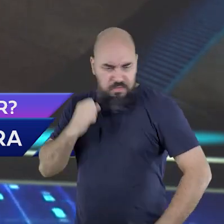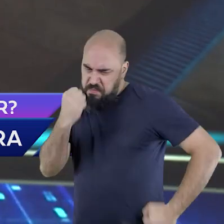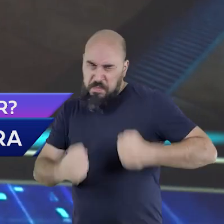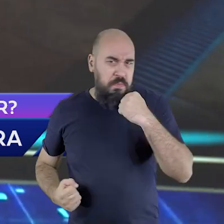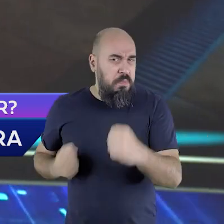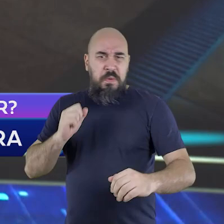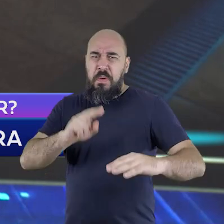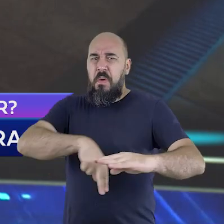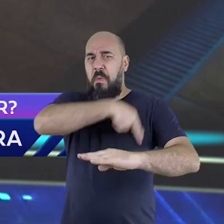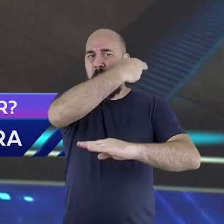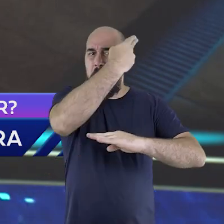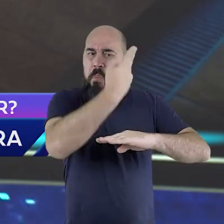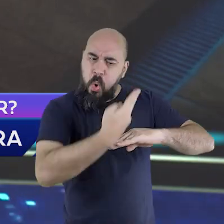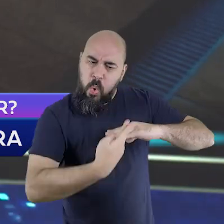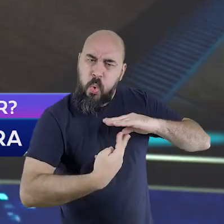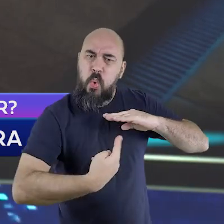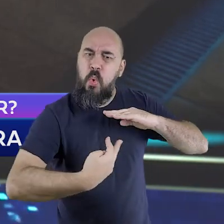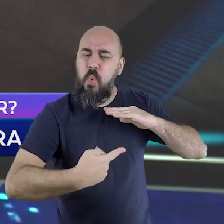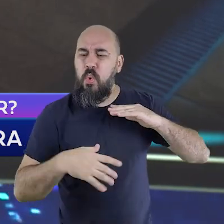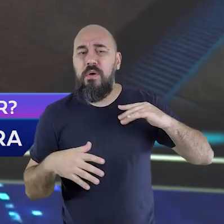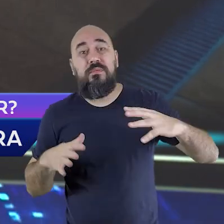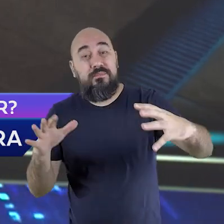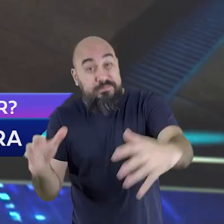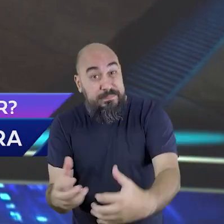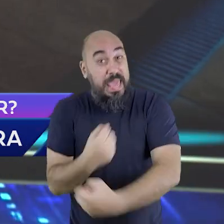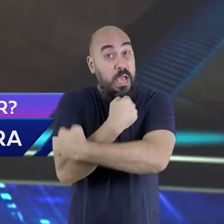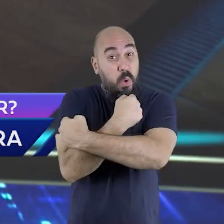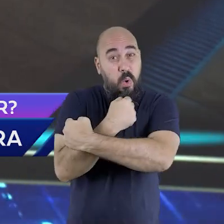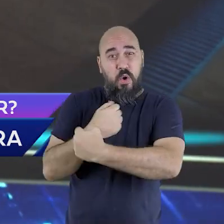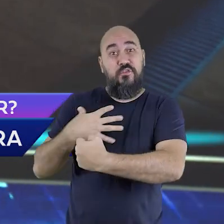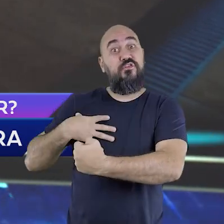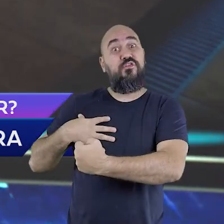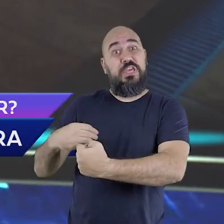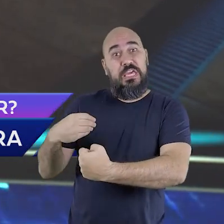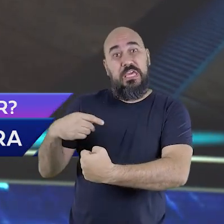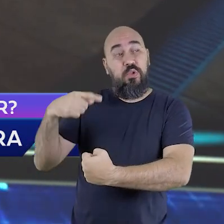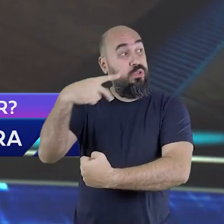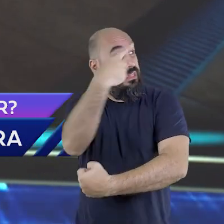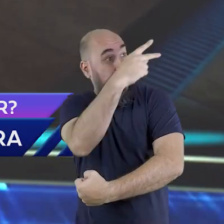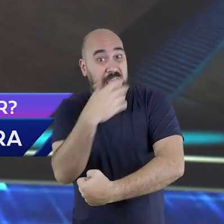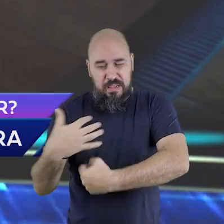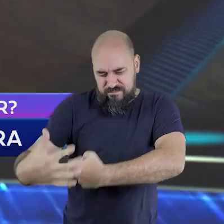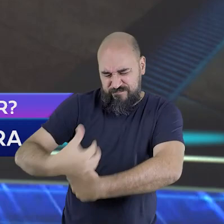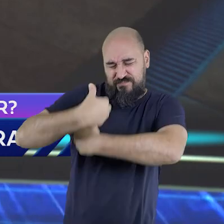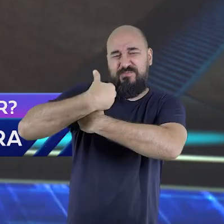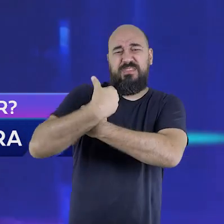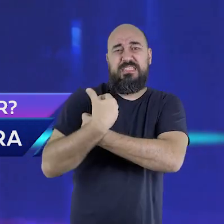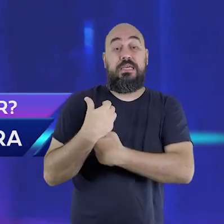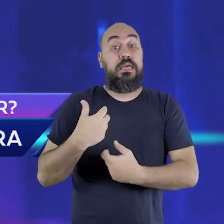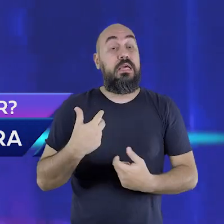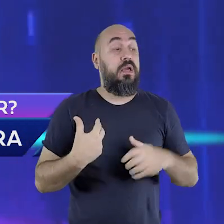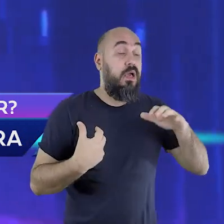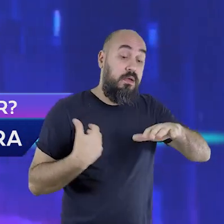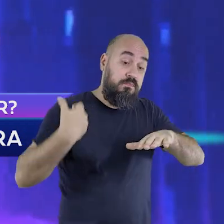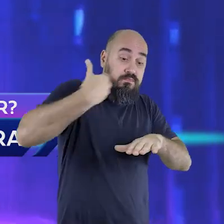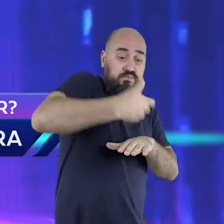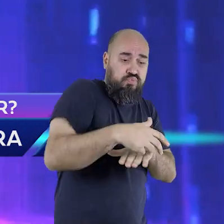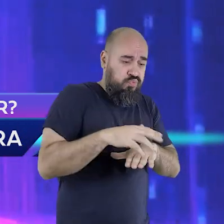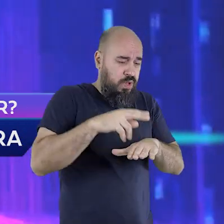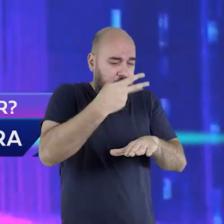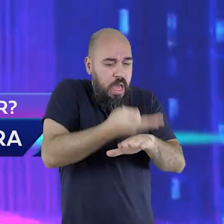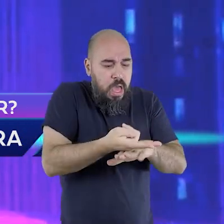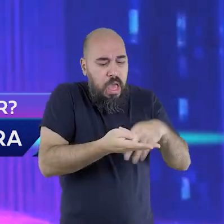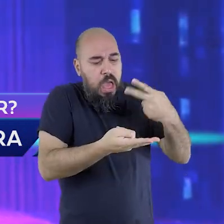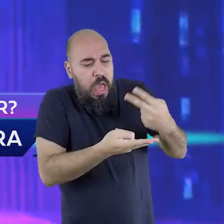saltou imediatamente na água e salvou o pequeno garoto de um afogamento. Quando o pai de